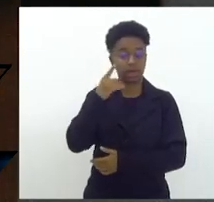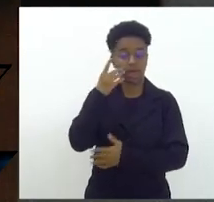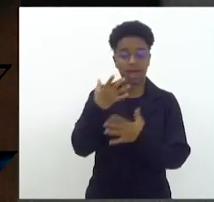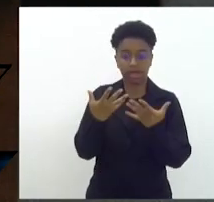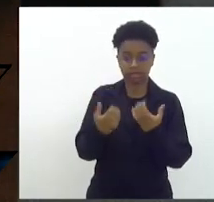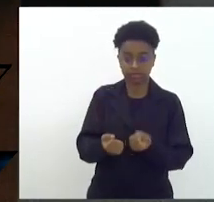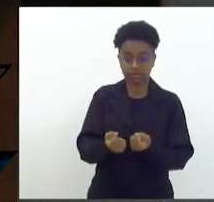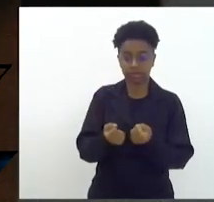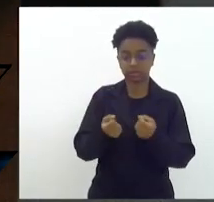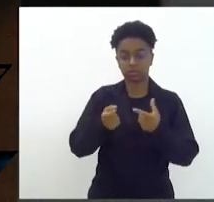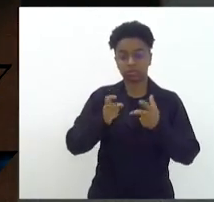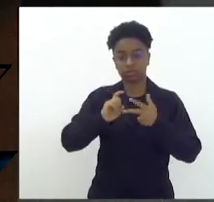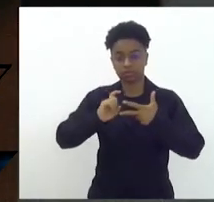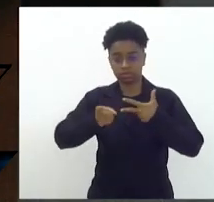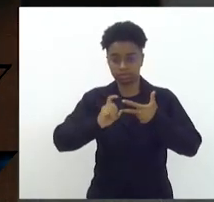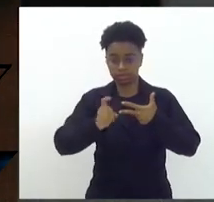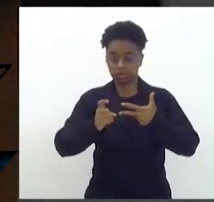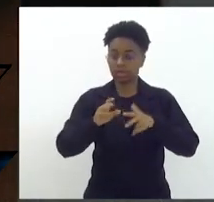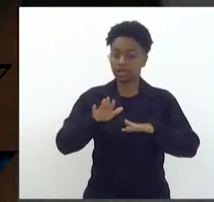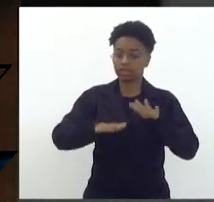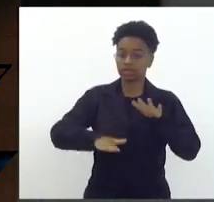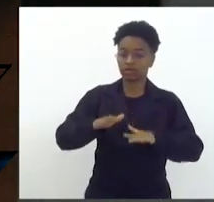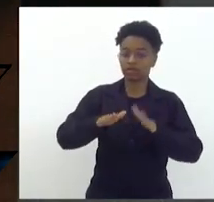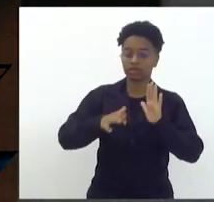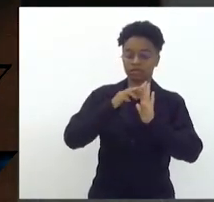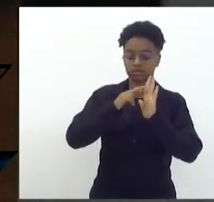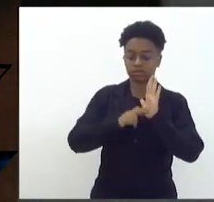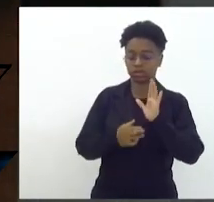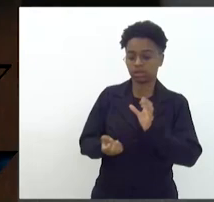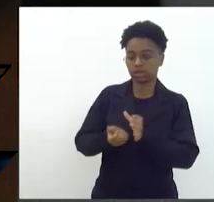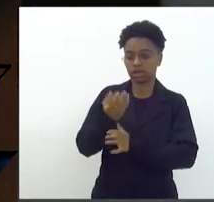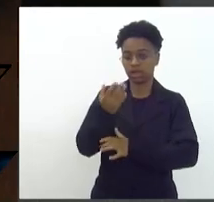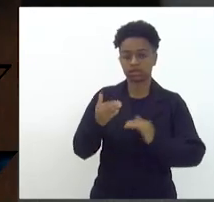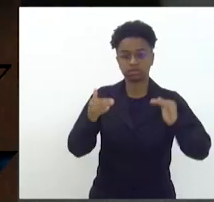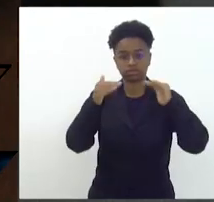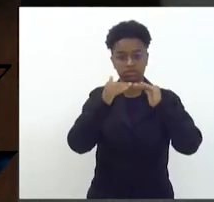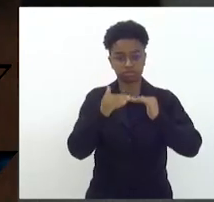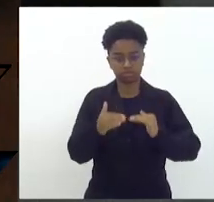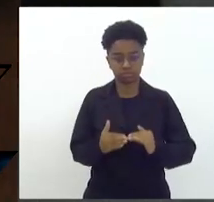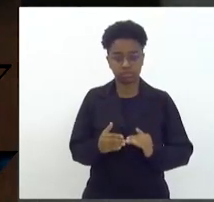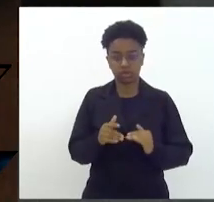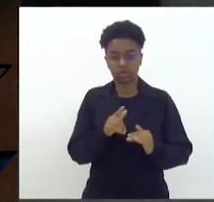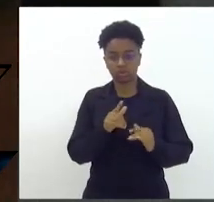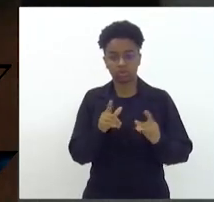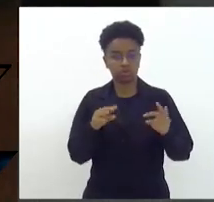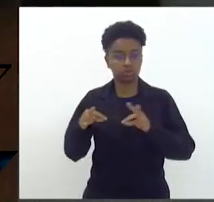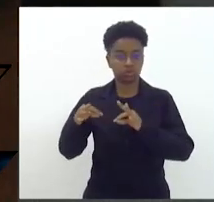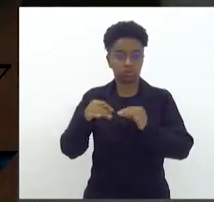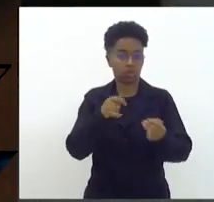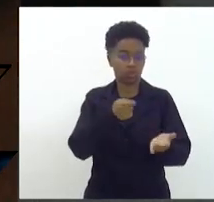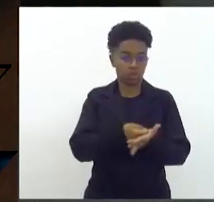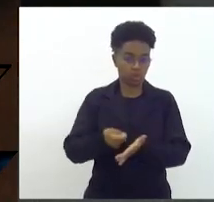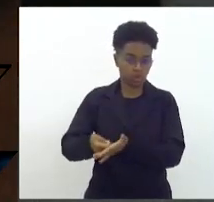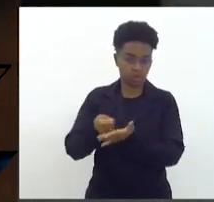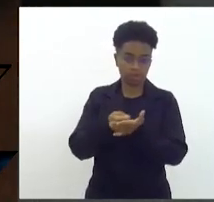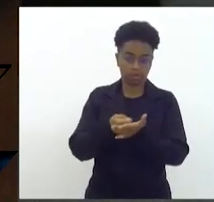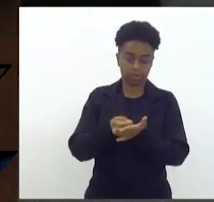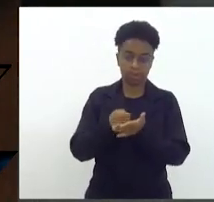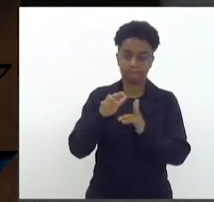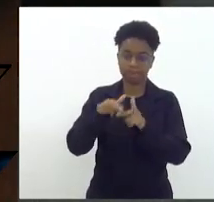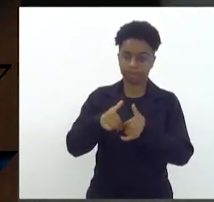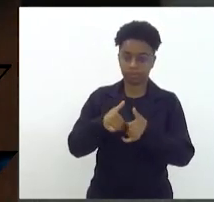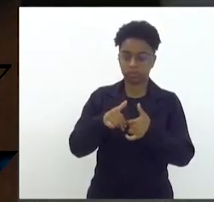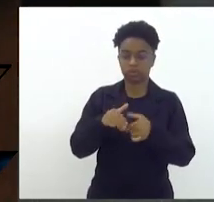o poder executivo Talvez regulamentassem lá de acordo com as suas obrigações perante